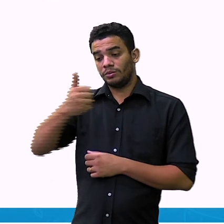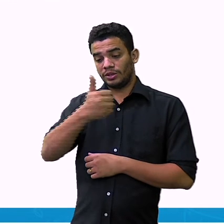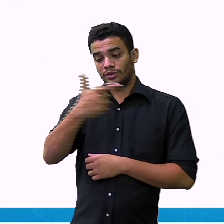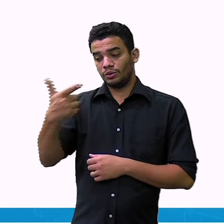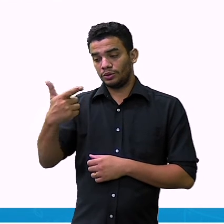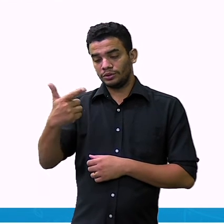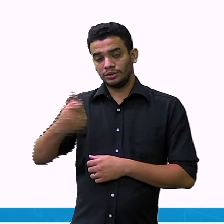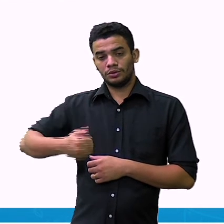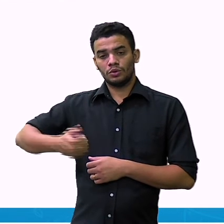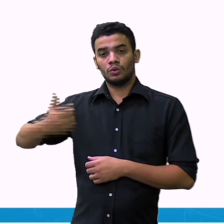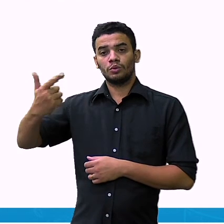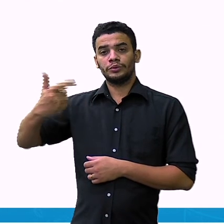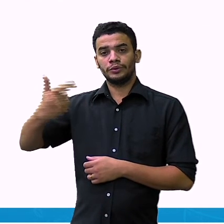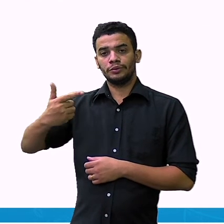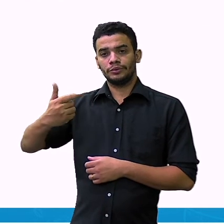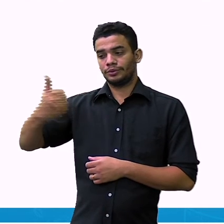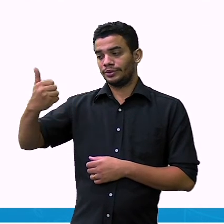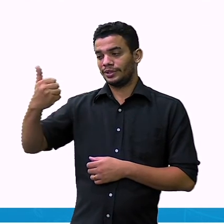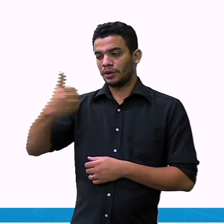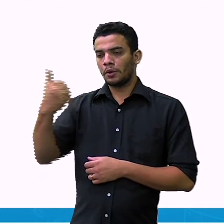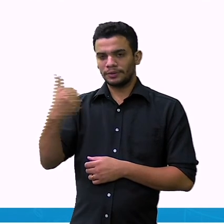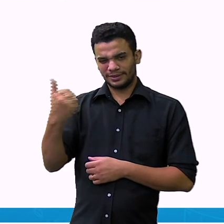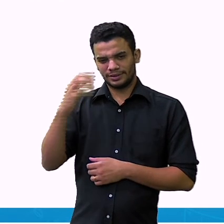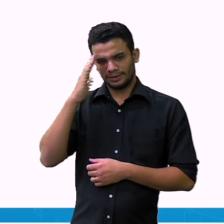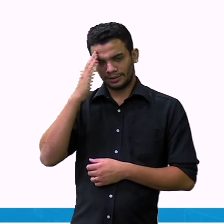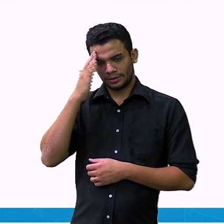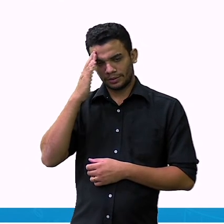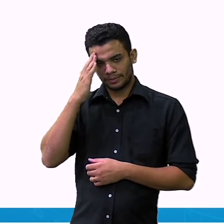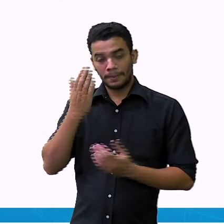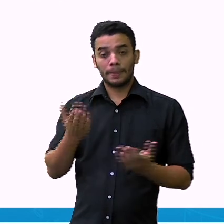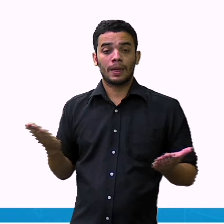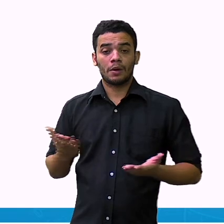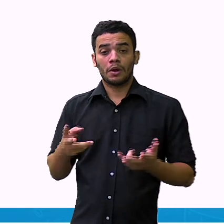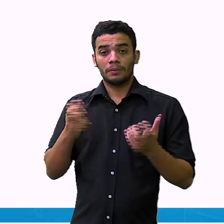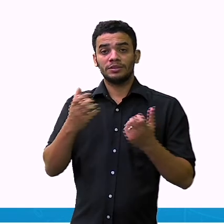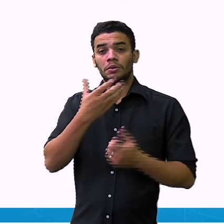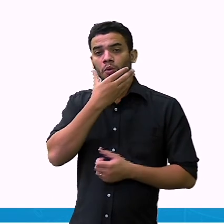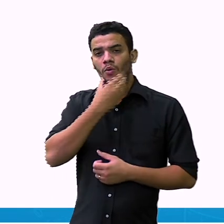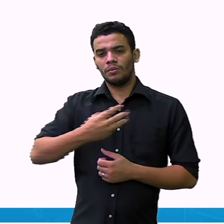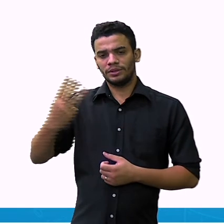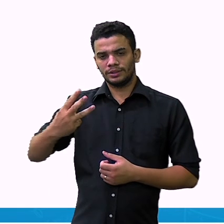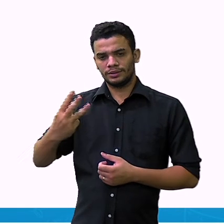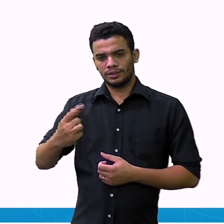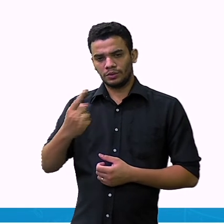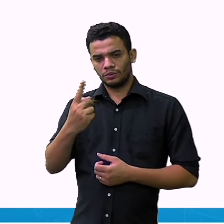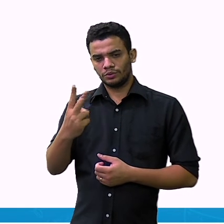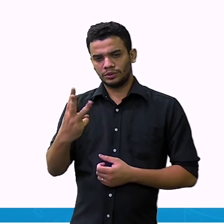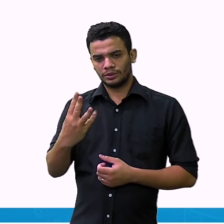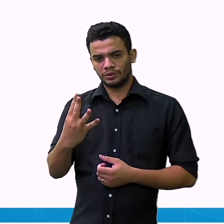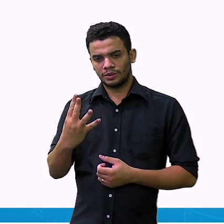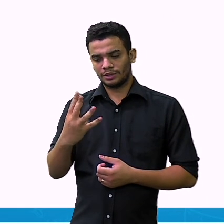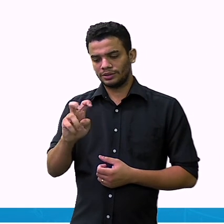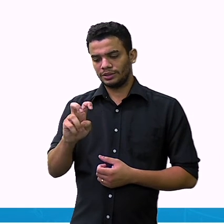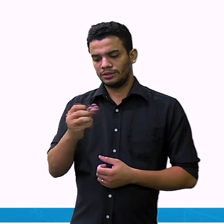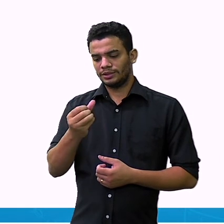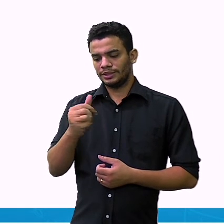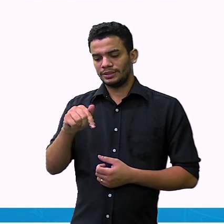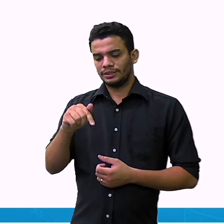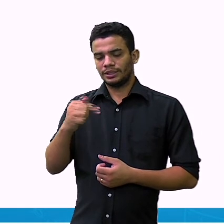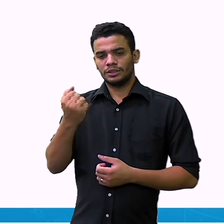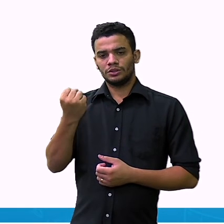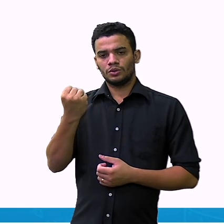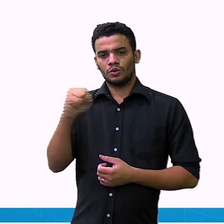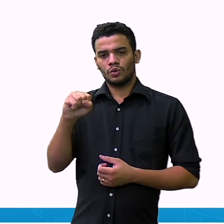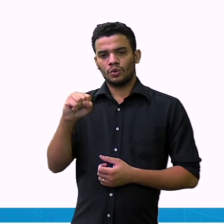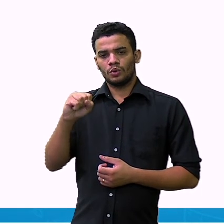contar? 1, 2, 3, 4, 5, 6, 7,